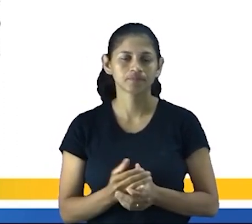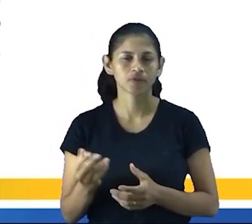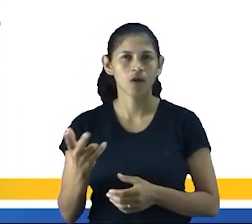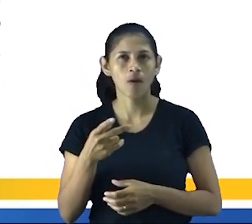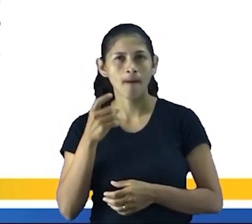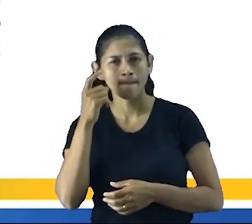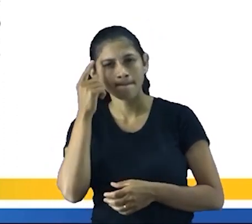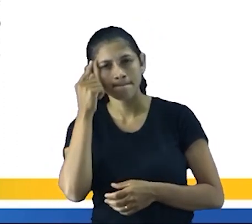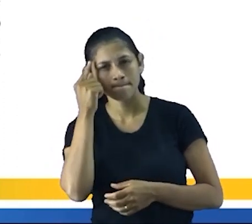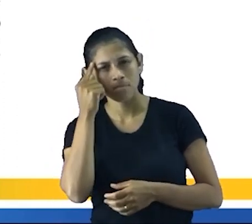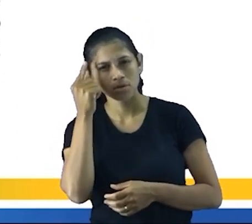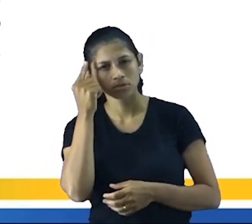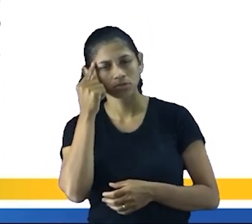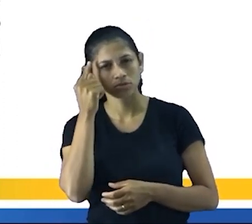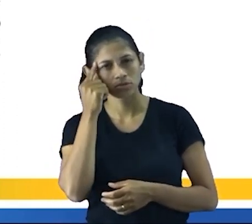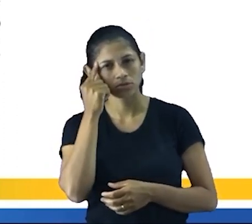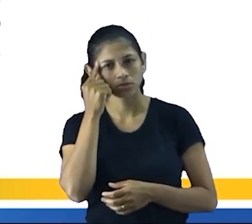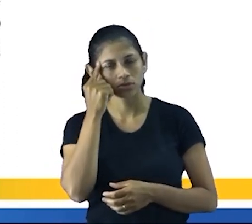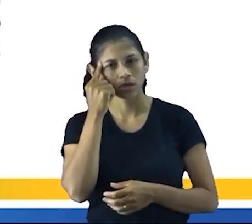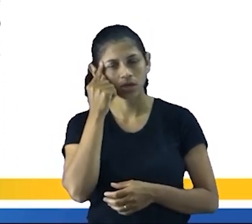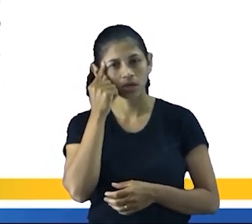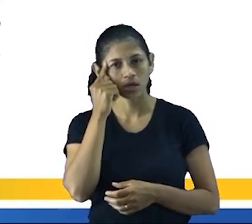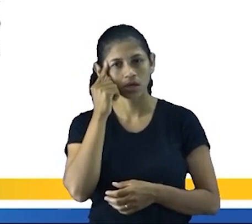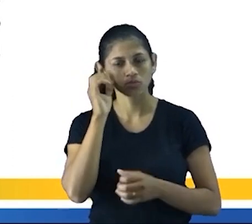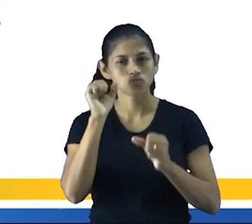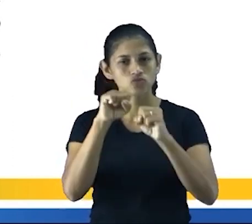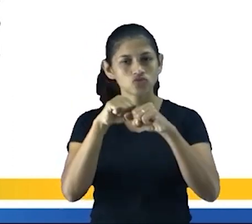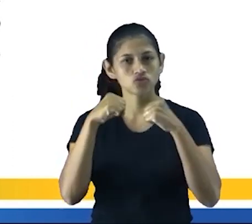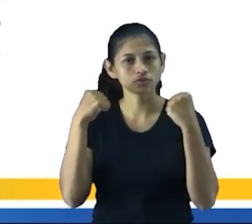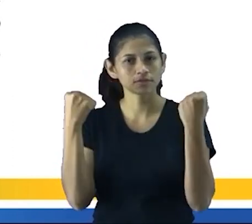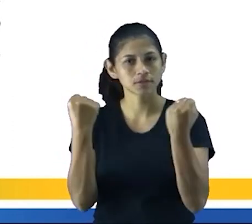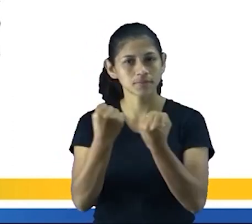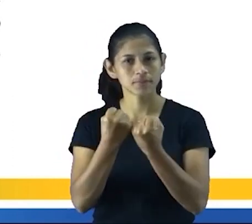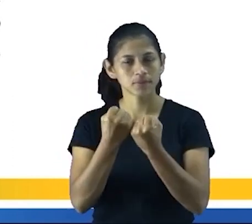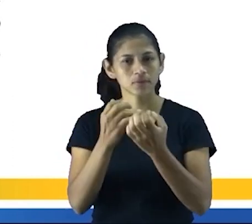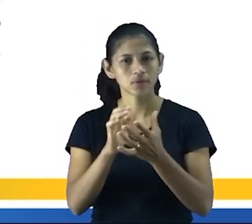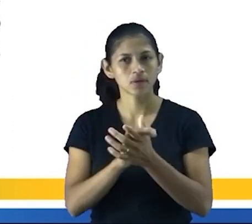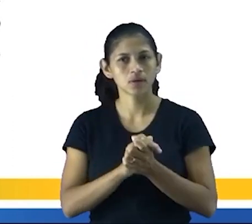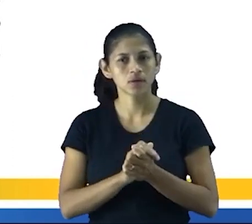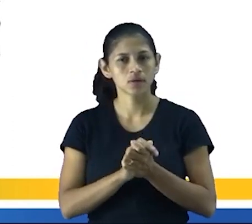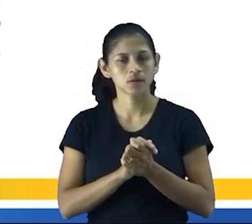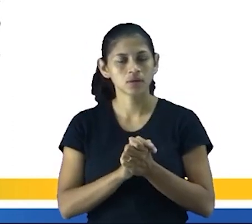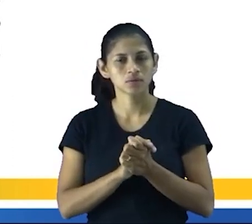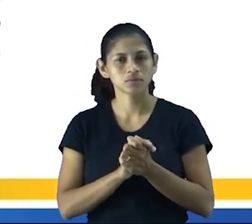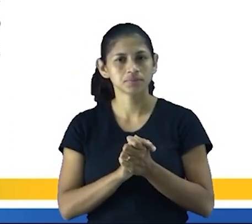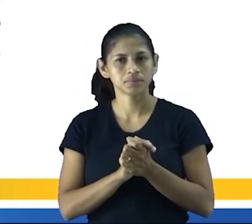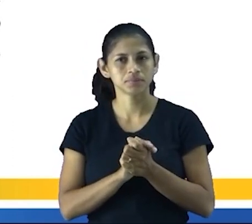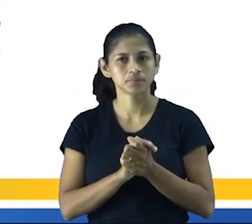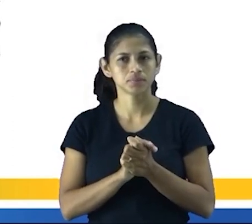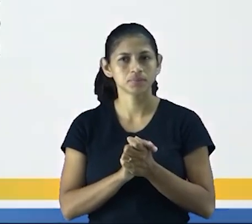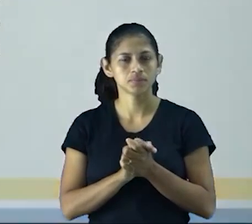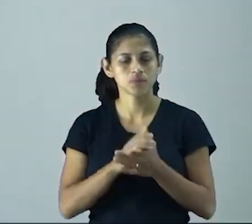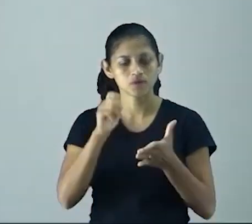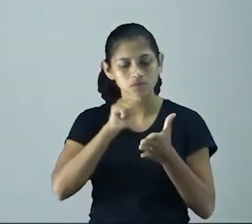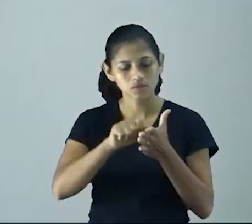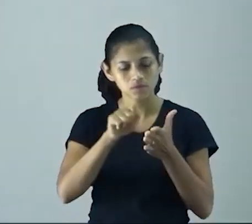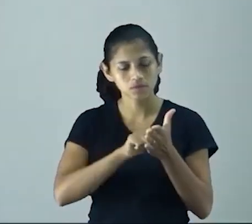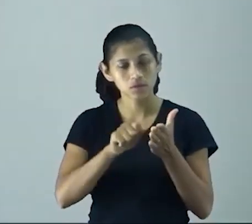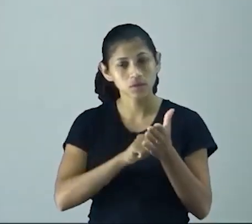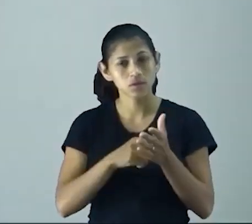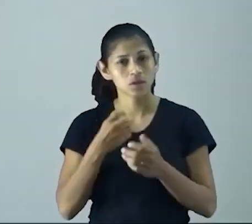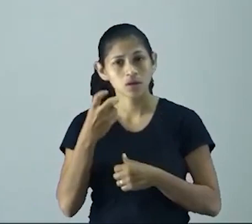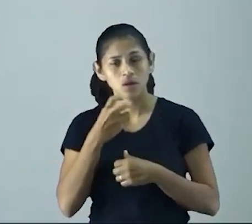pensar no seminário lá da escola, em que as duas modalidades da tipologia exposição são utilizadas, né, que é a escrita e a